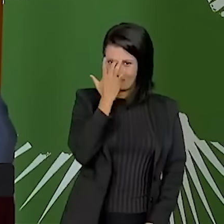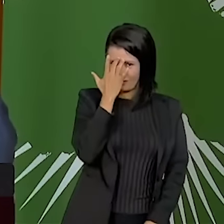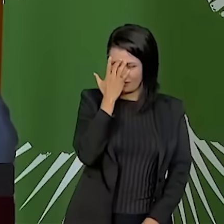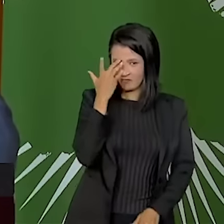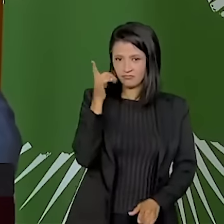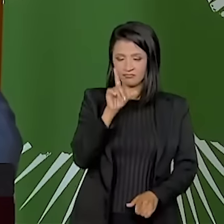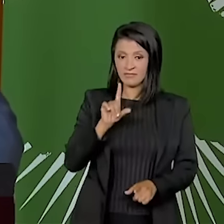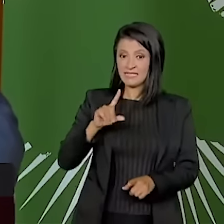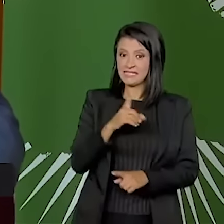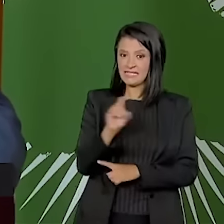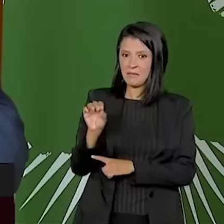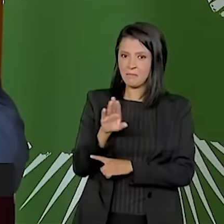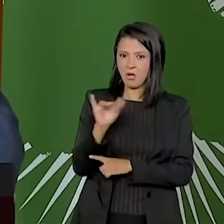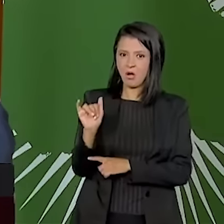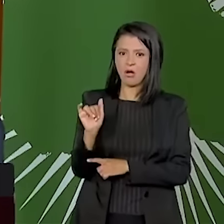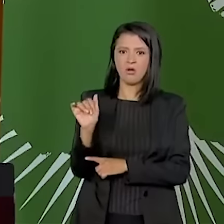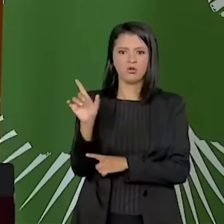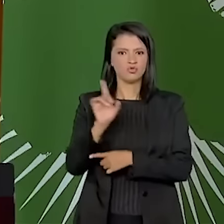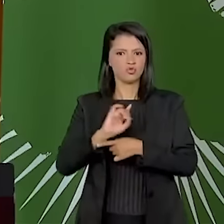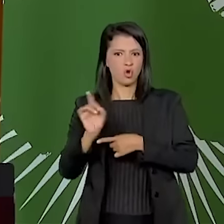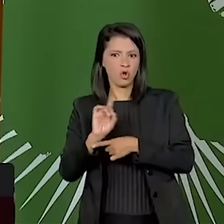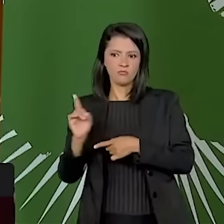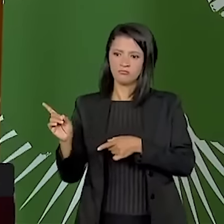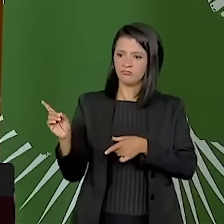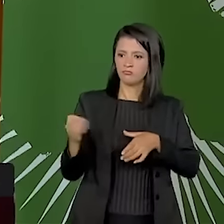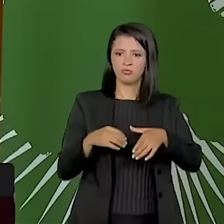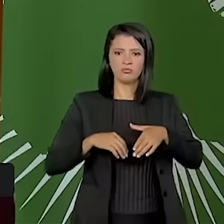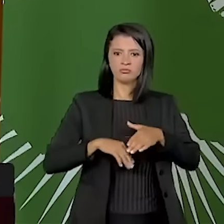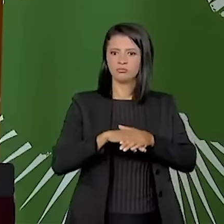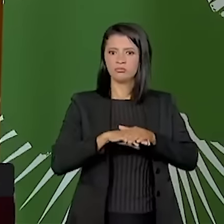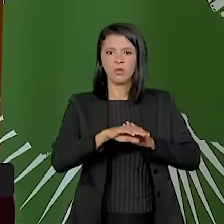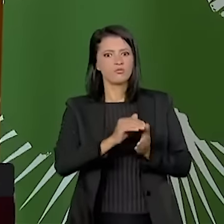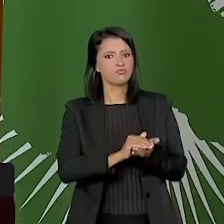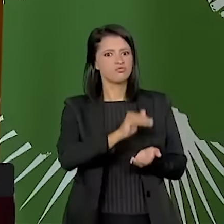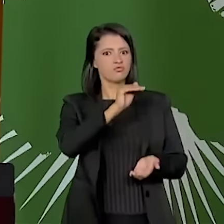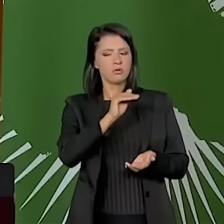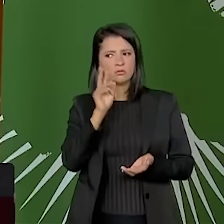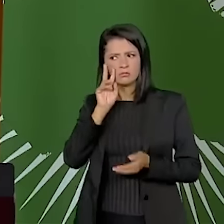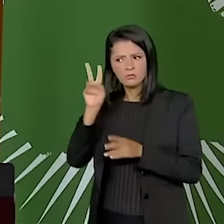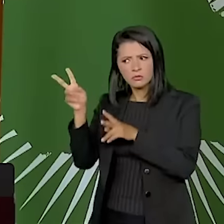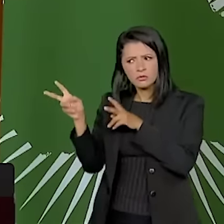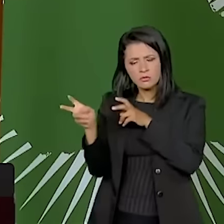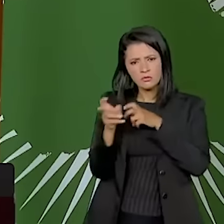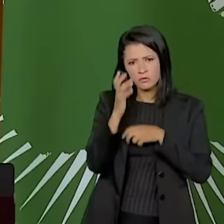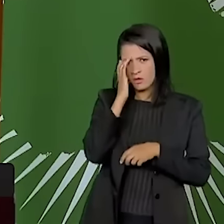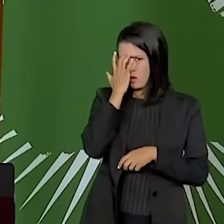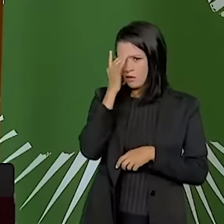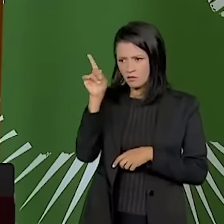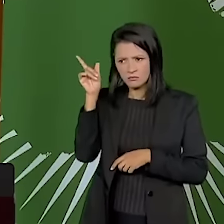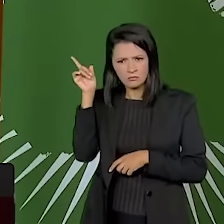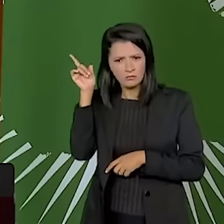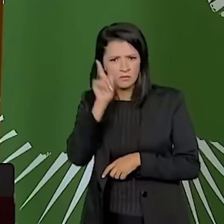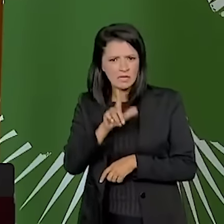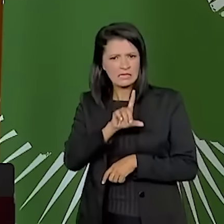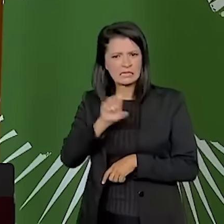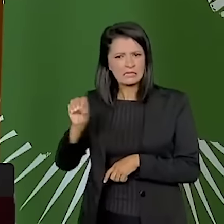de 100 bilhões de dólares. E quando eu vi que a China, que a Índia tinha feito uma reserva de 100 bilhões de dólares,